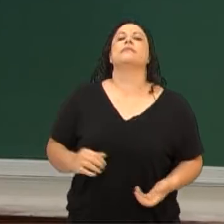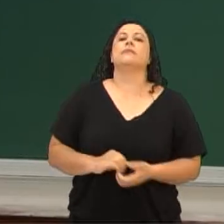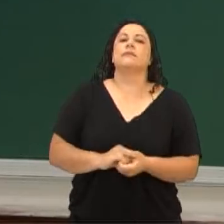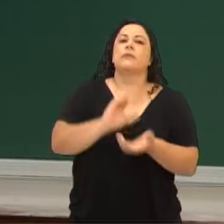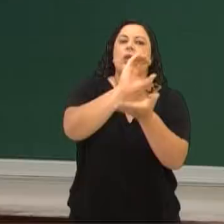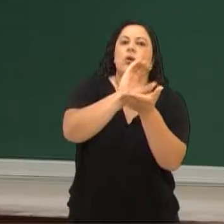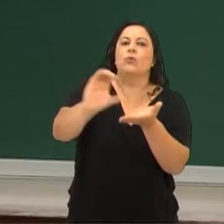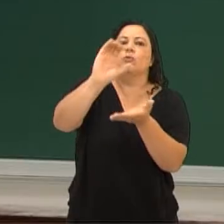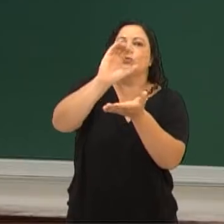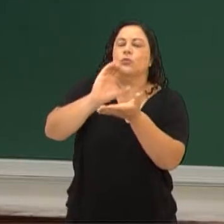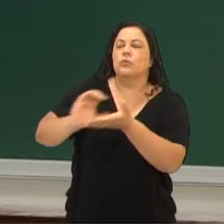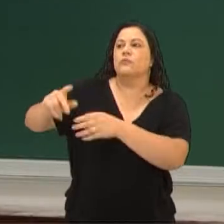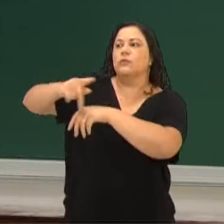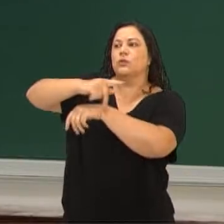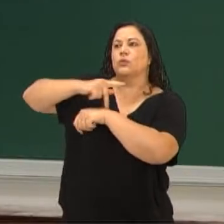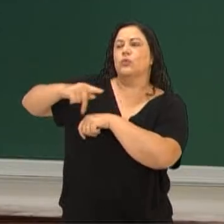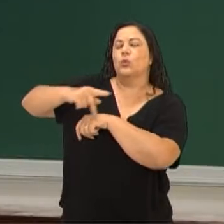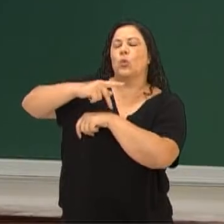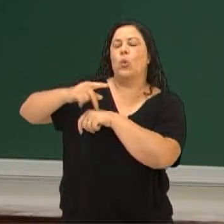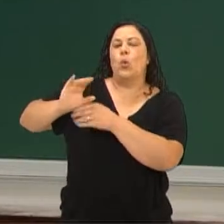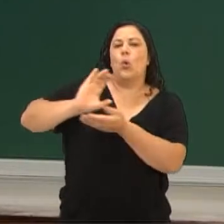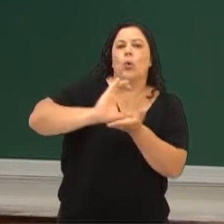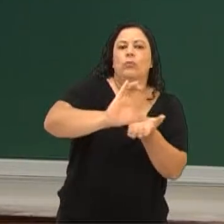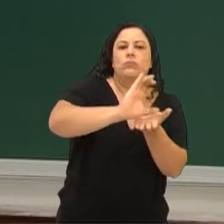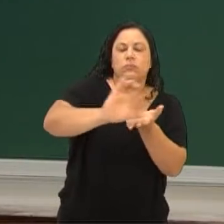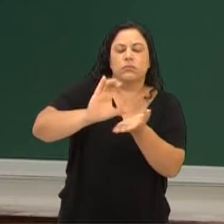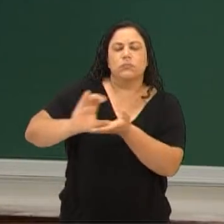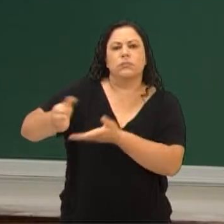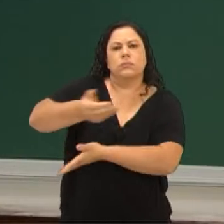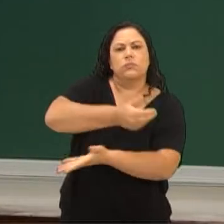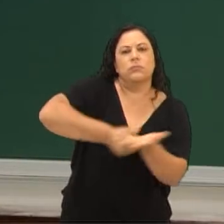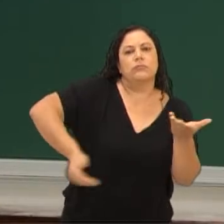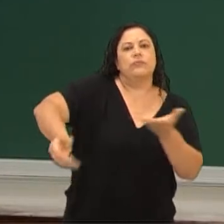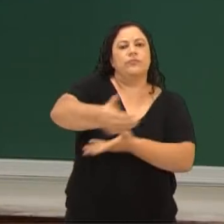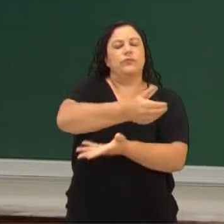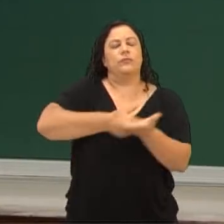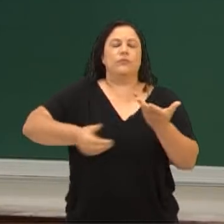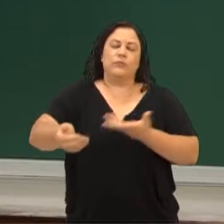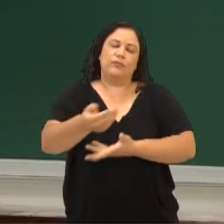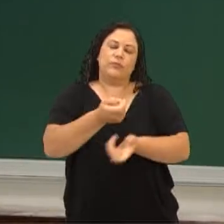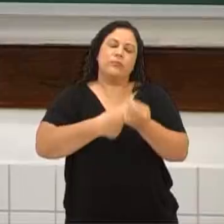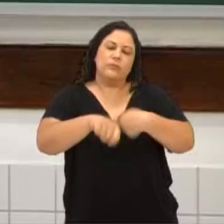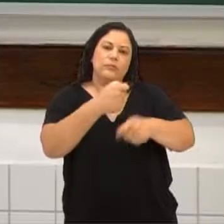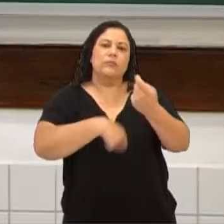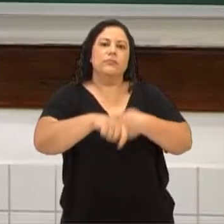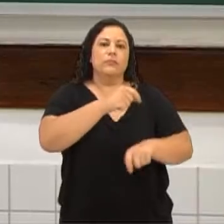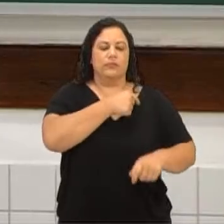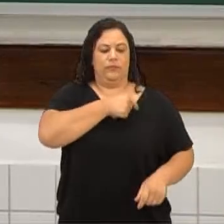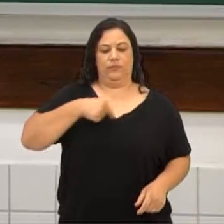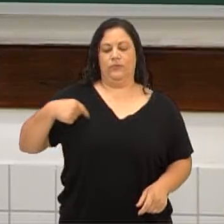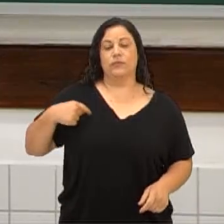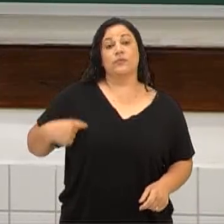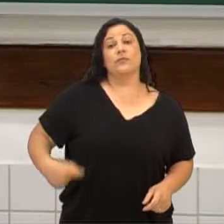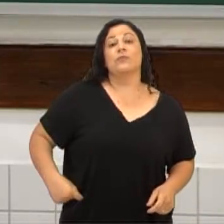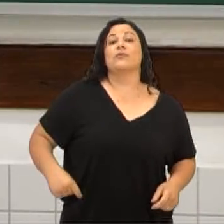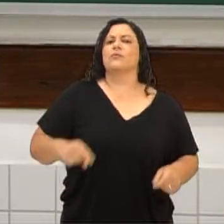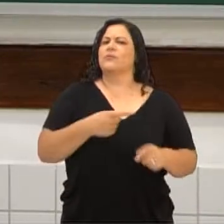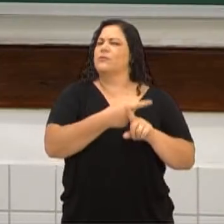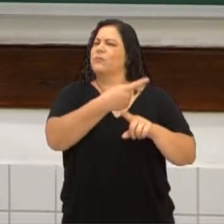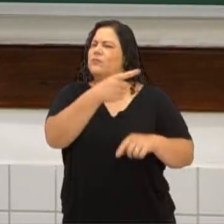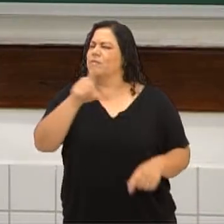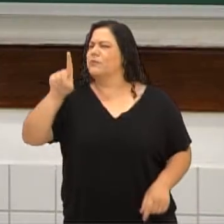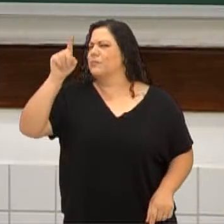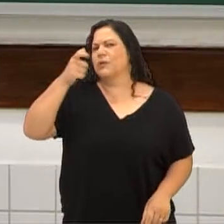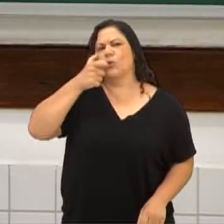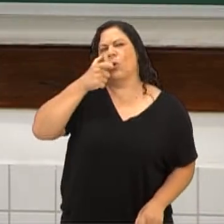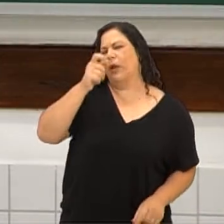Os investimentos externos, né, 3% do volume de trocas comerciais com a China, né, mas a China não está só interessada